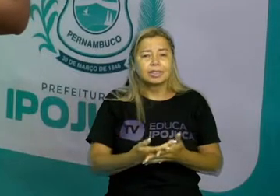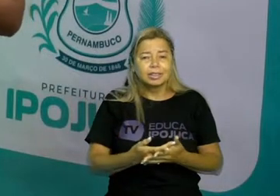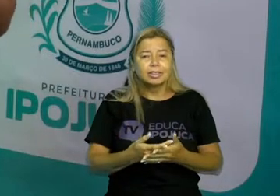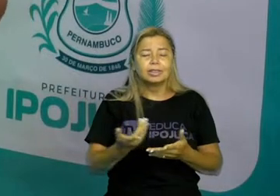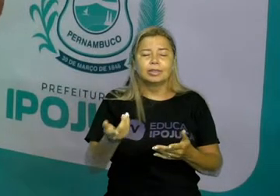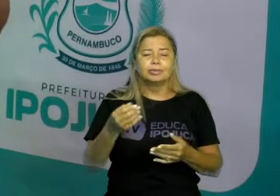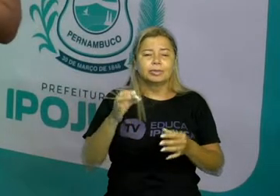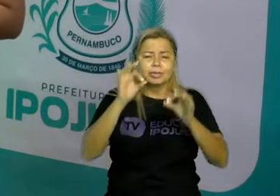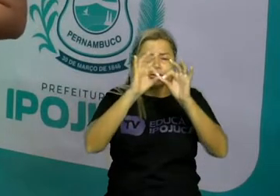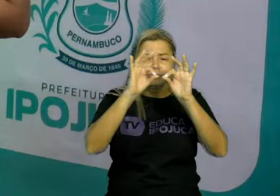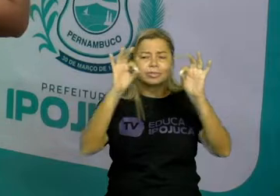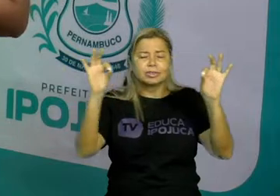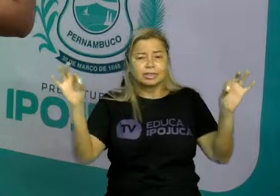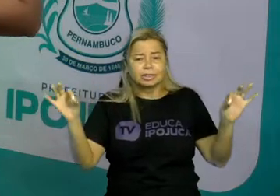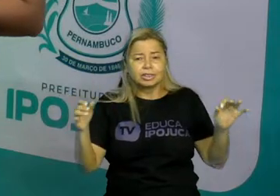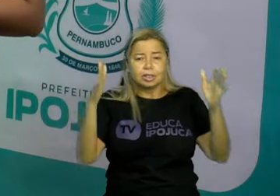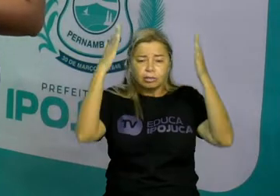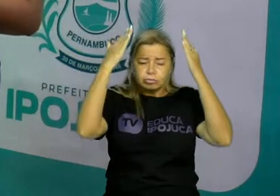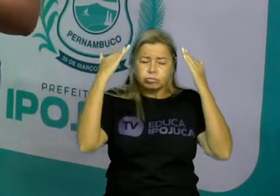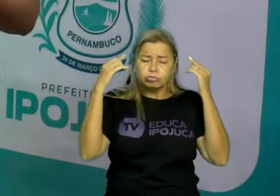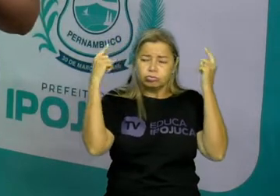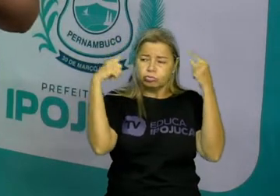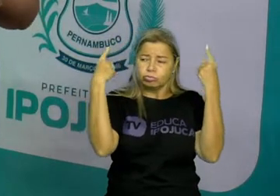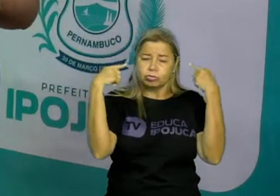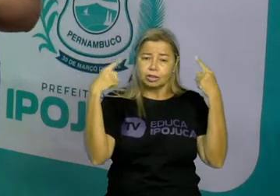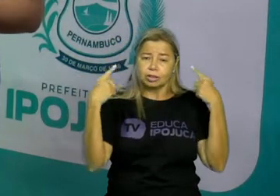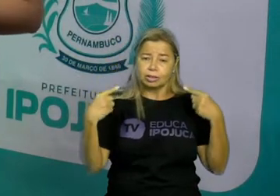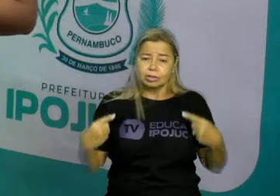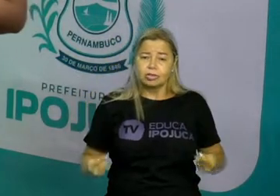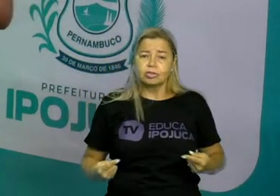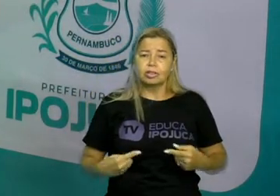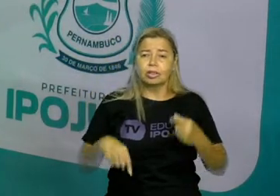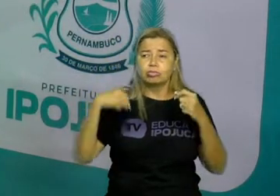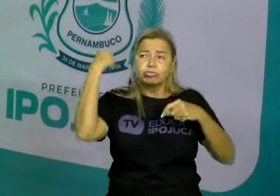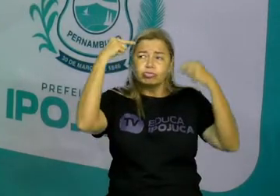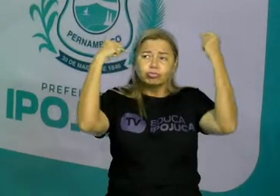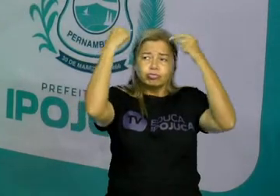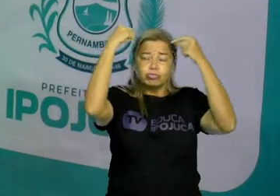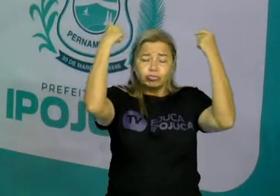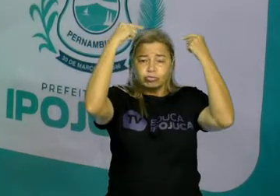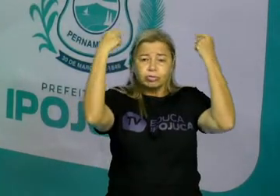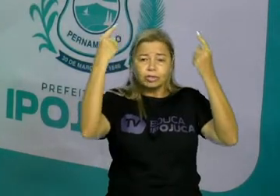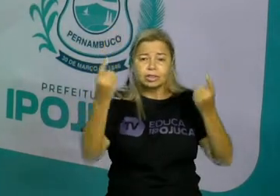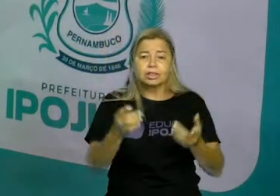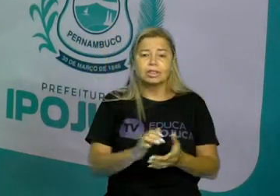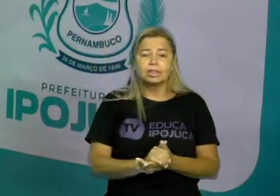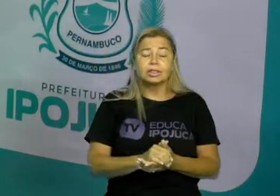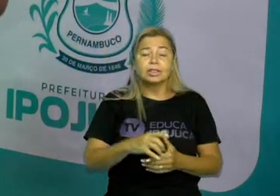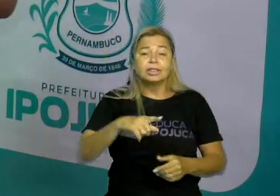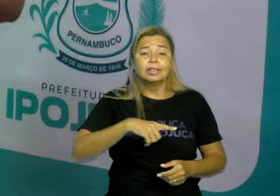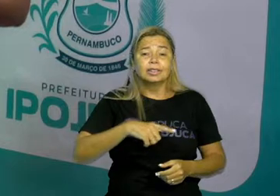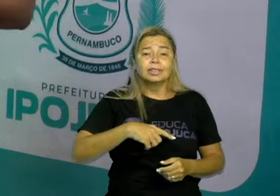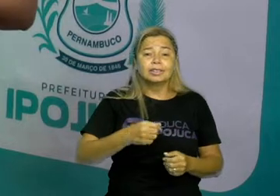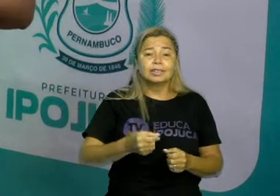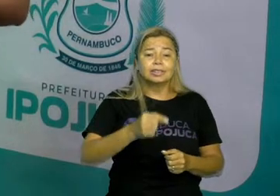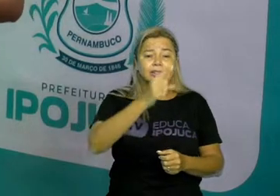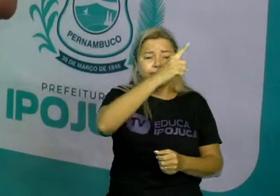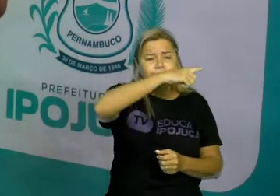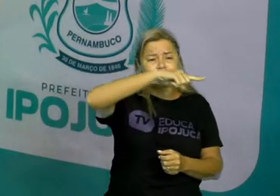são retos, ou se são crespos, encaracolados ou cacheados. São linhas curvas, onduladas